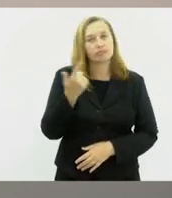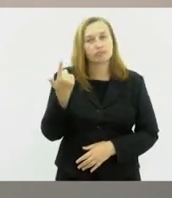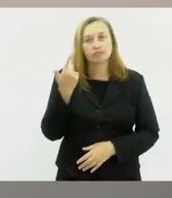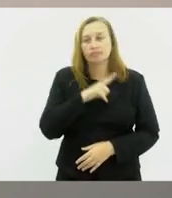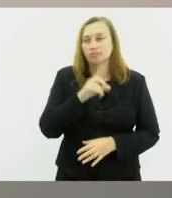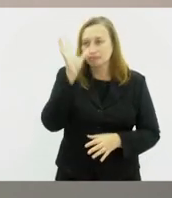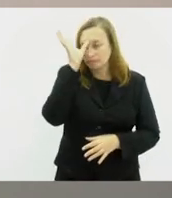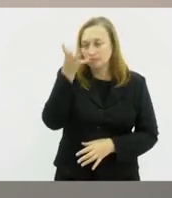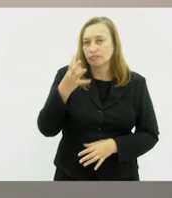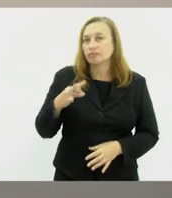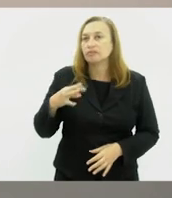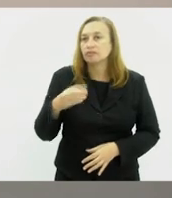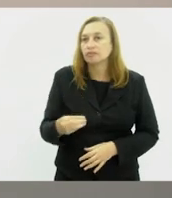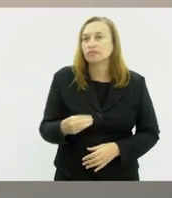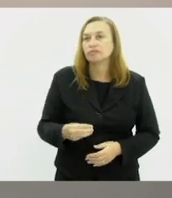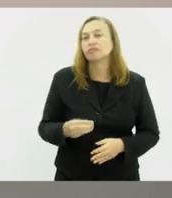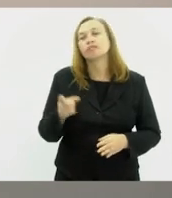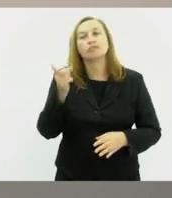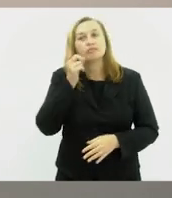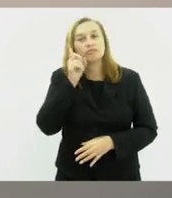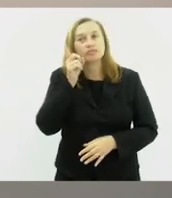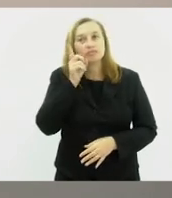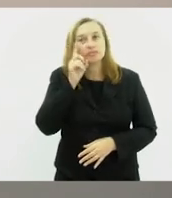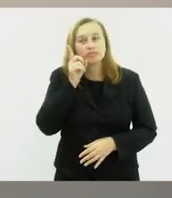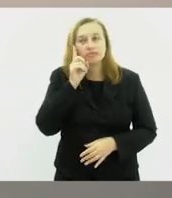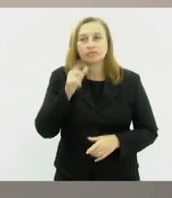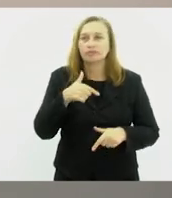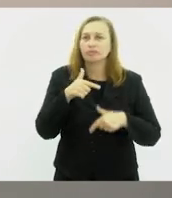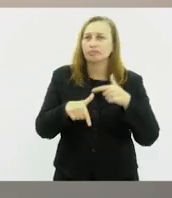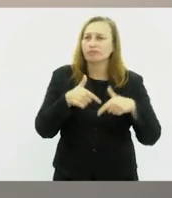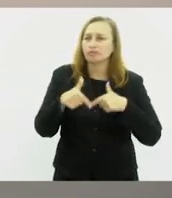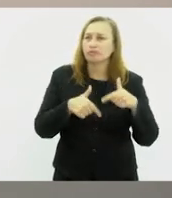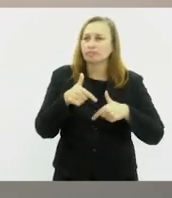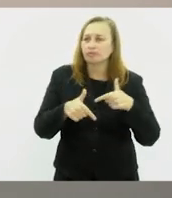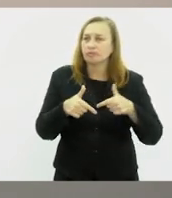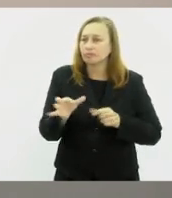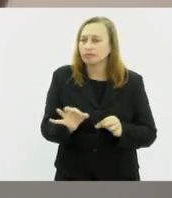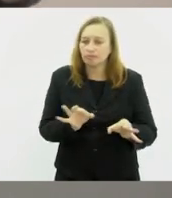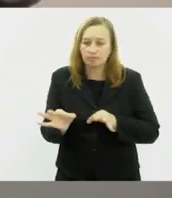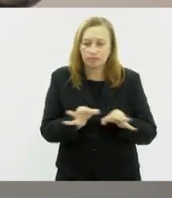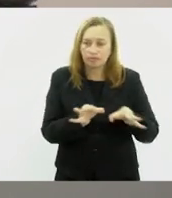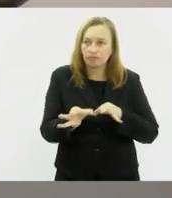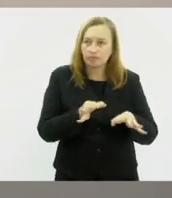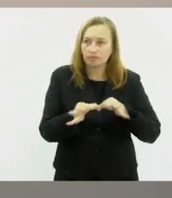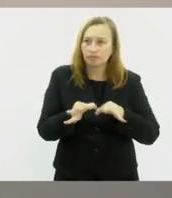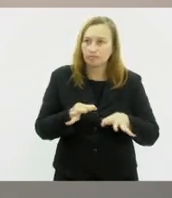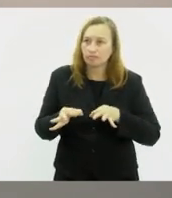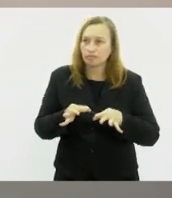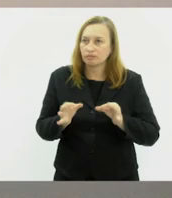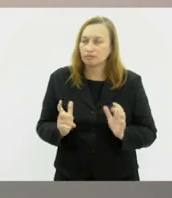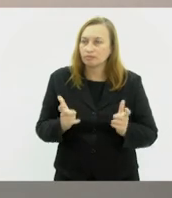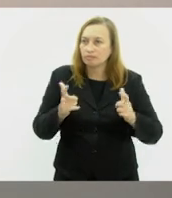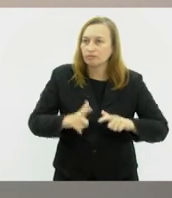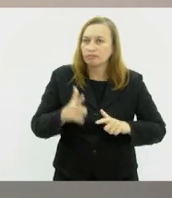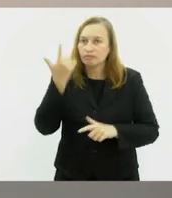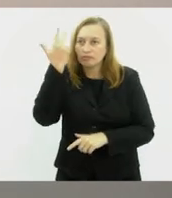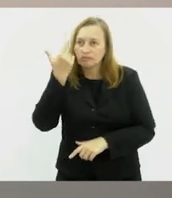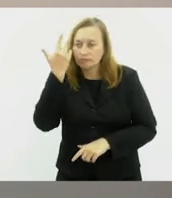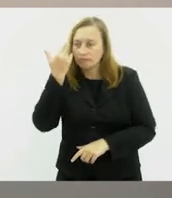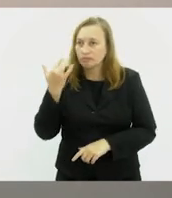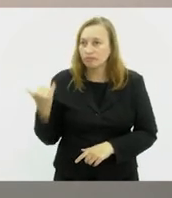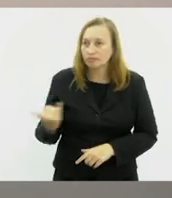né E todos os dias eh o trabalho que que organizações como o espaço normal eh fazem é